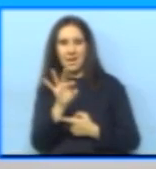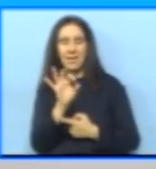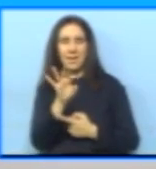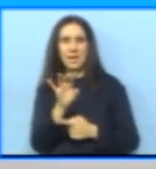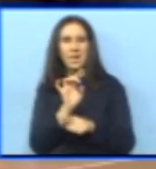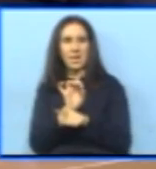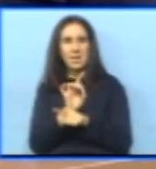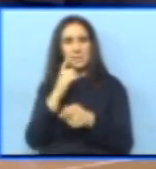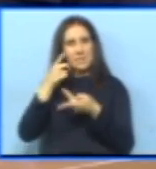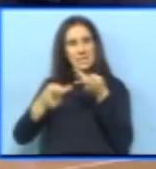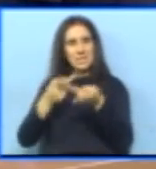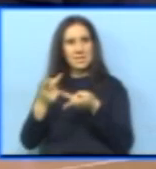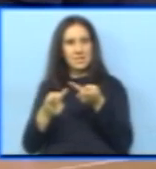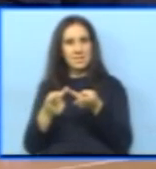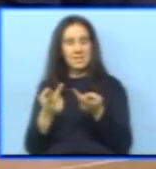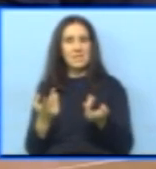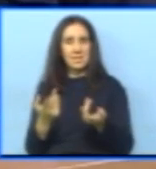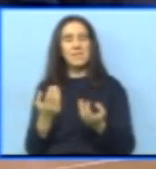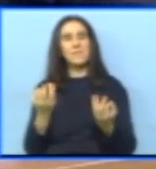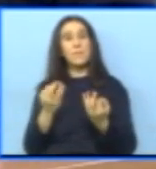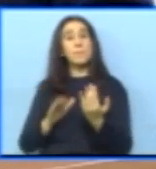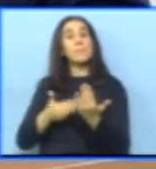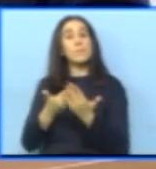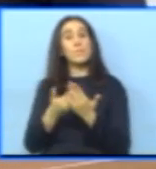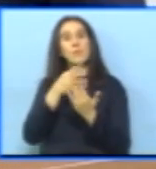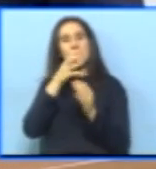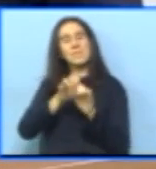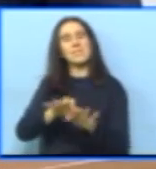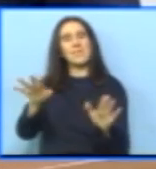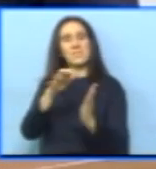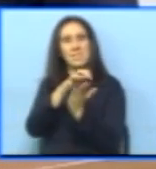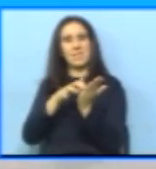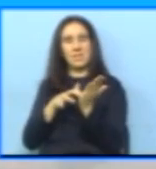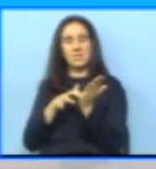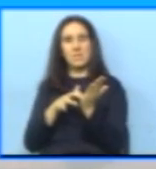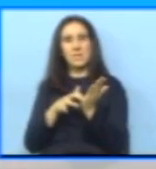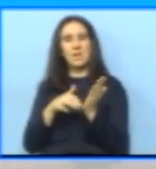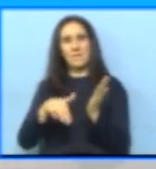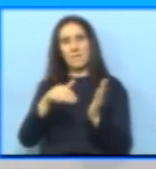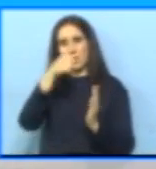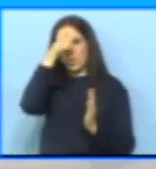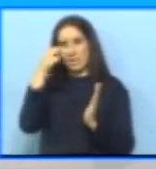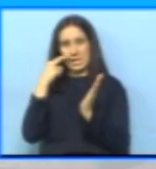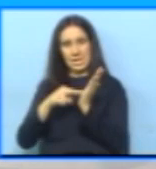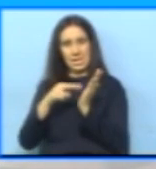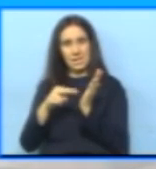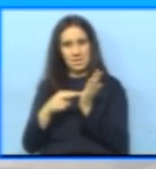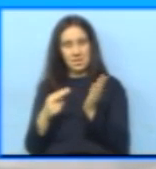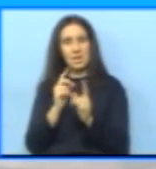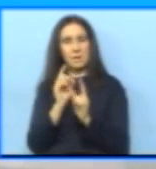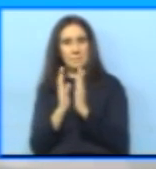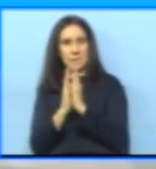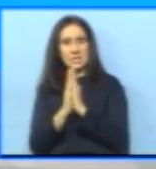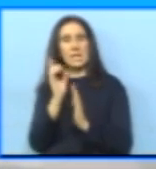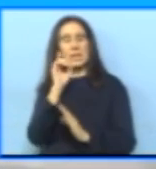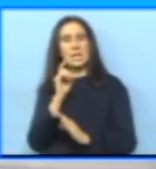para analisar e para propor mensagens a partir destes textos que serão lidos nas missas deste domingo, quando se assinala o